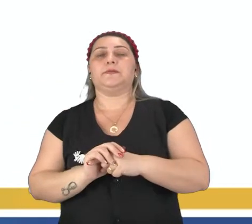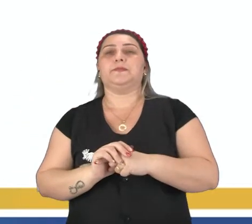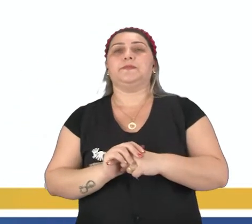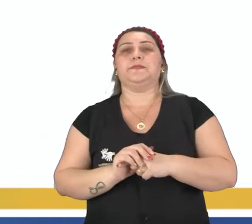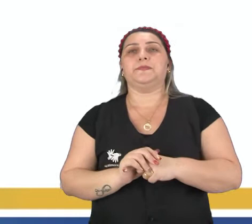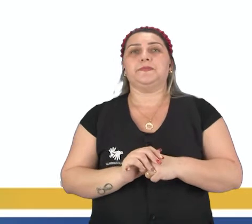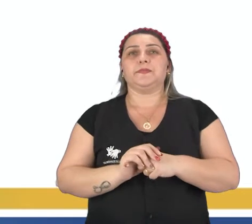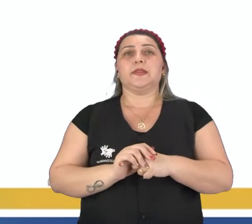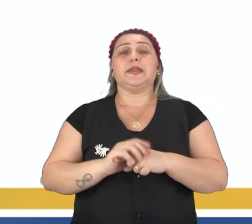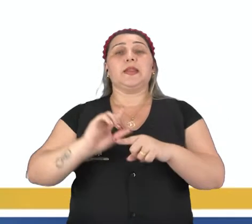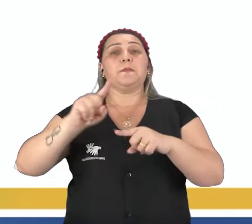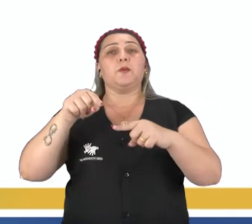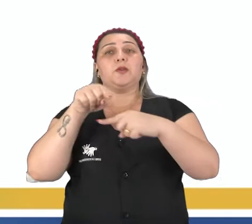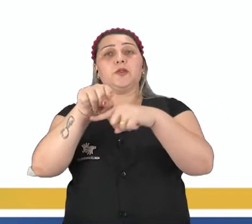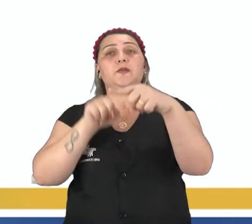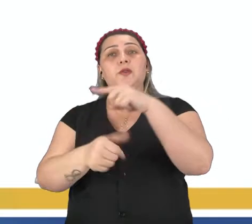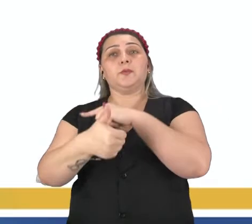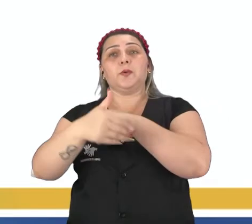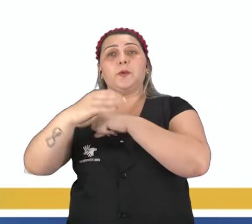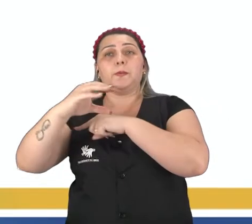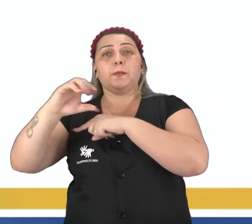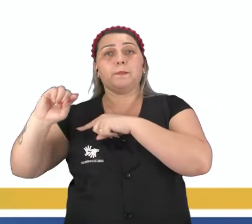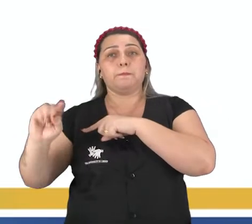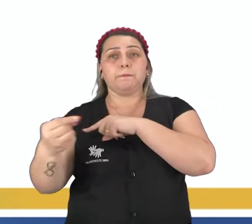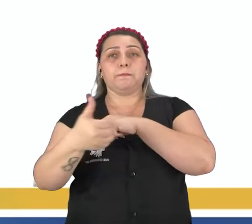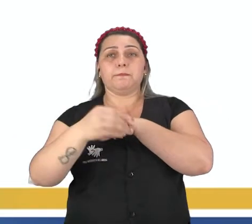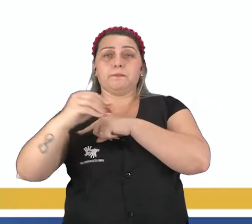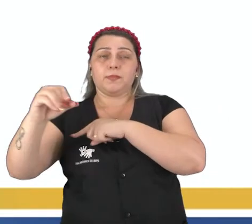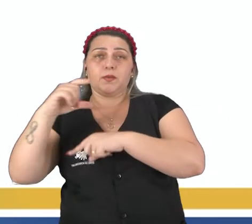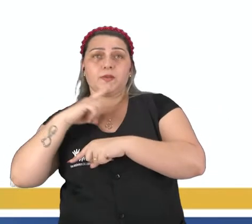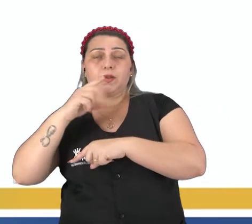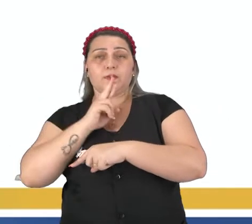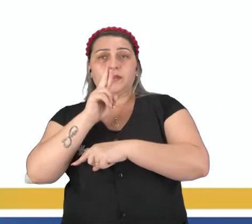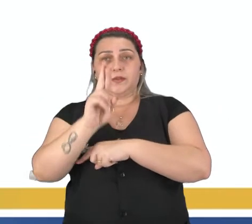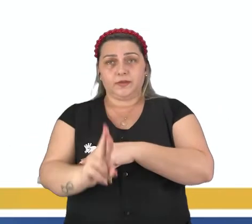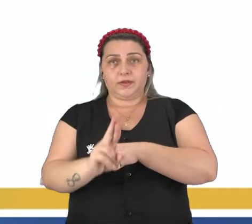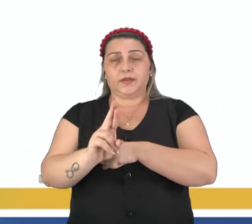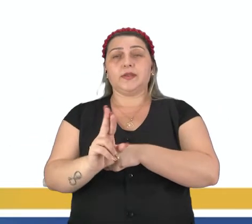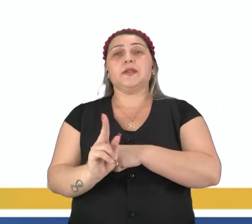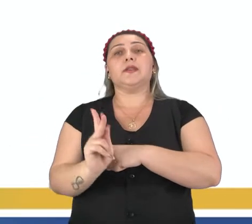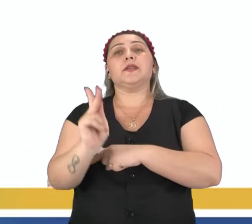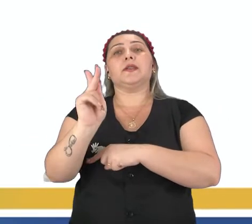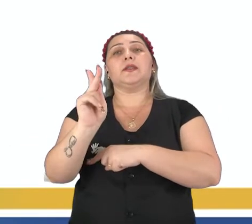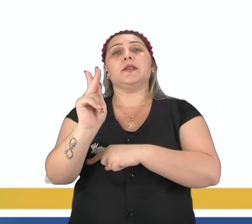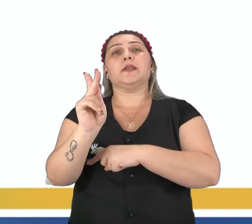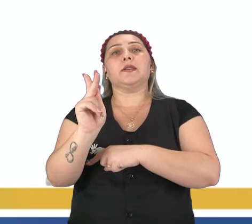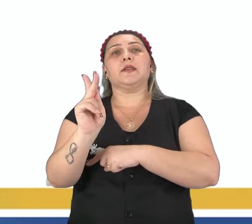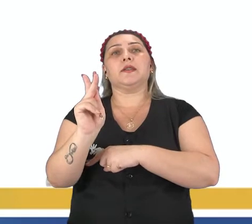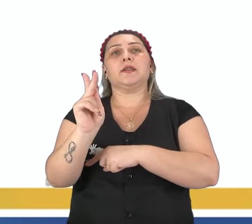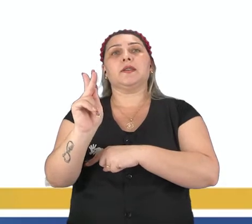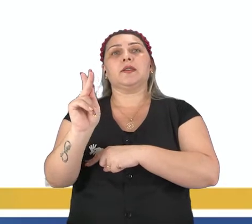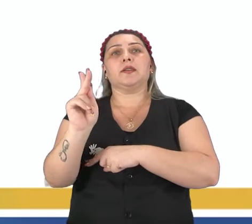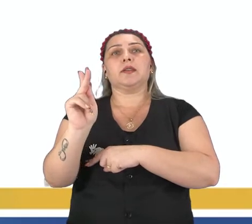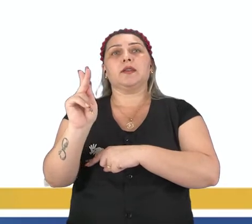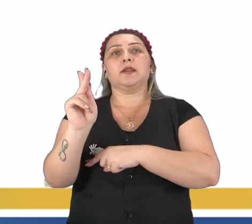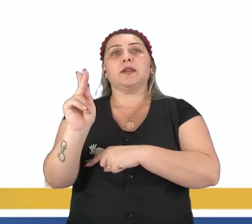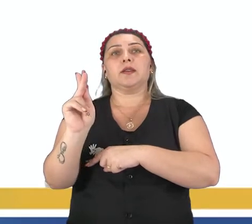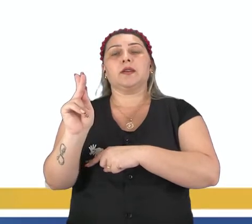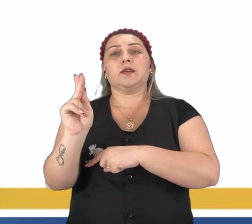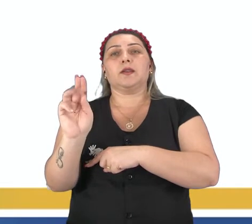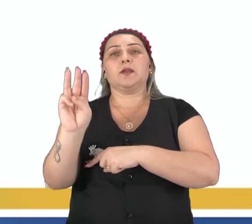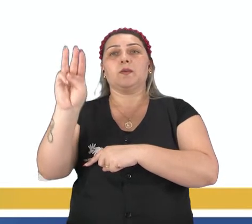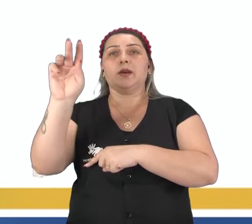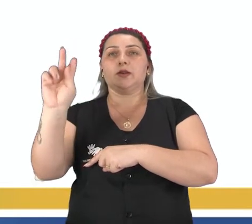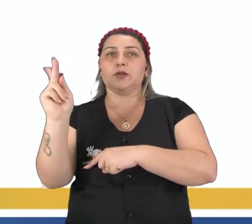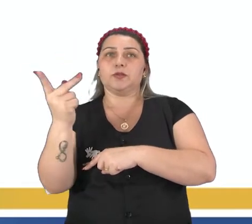potência vezes horas e divide o resultado por 1000. E aí você vai ter o resultado em quilowatt-hora, tá? Trouxe um exemplo para vocês,